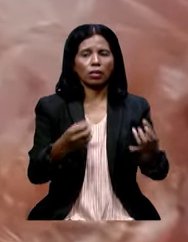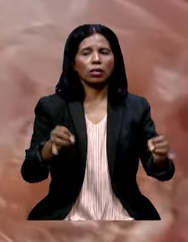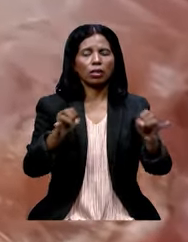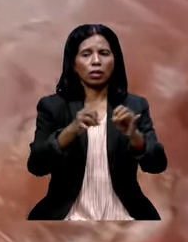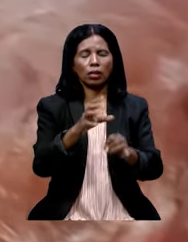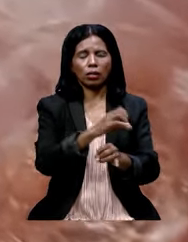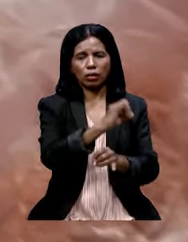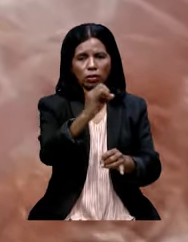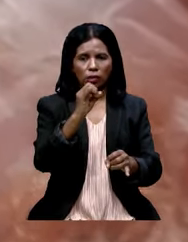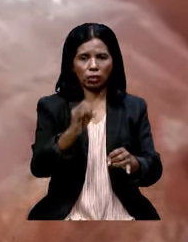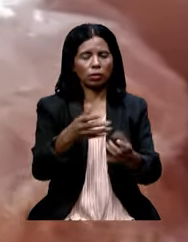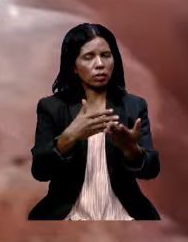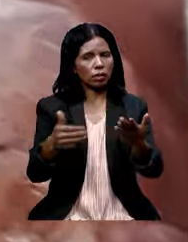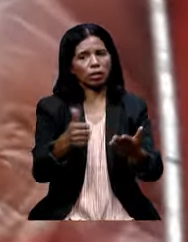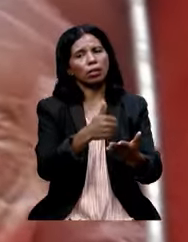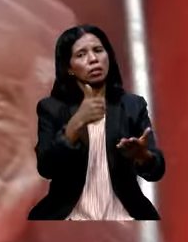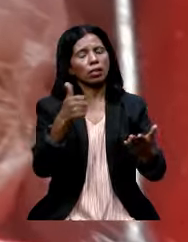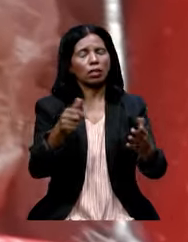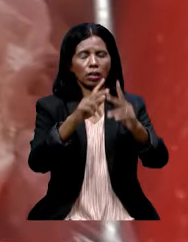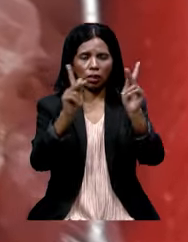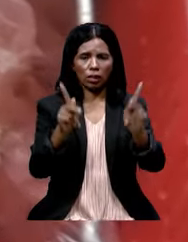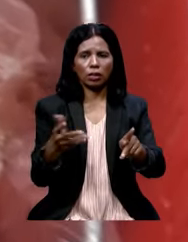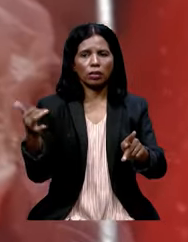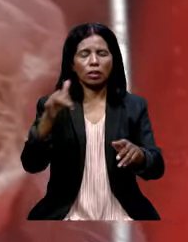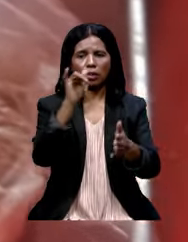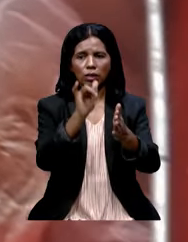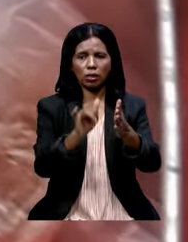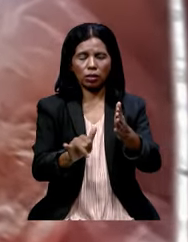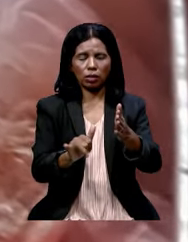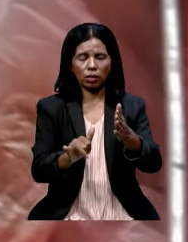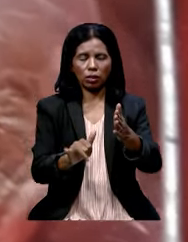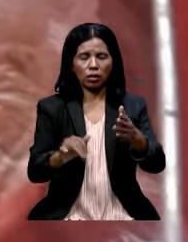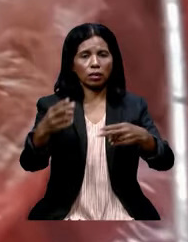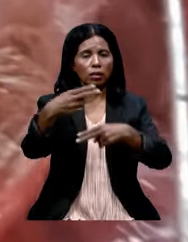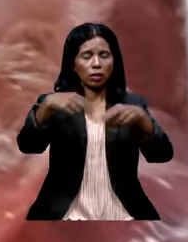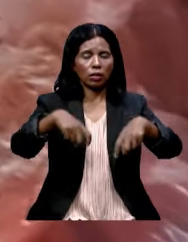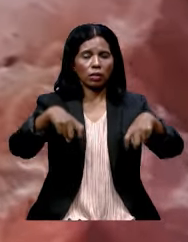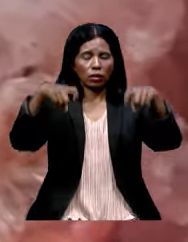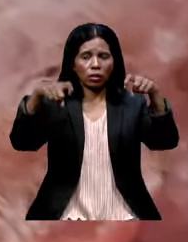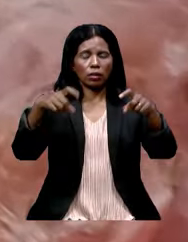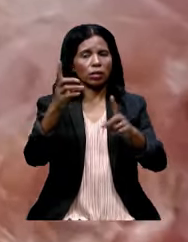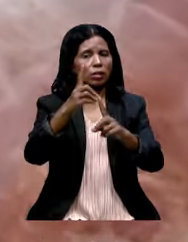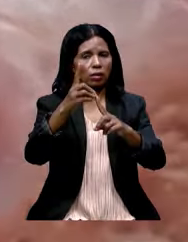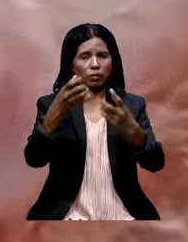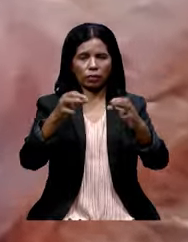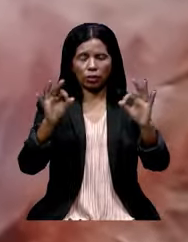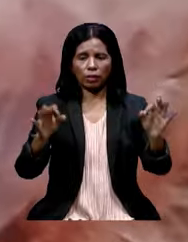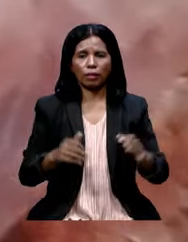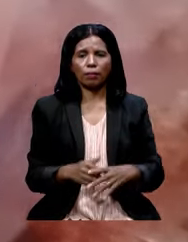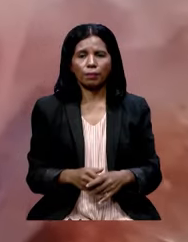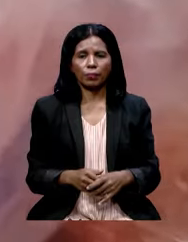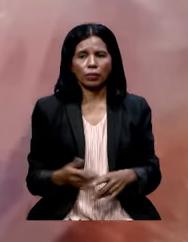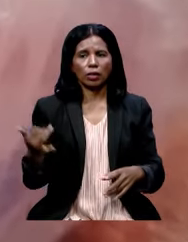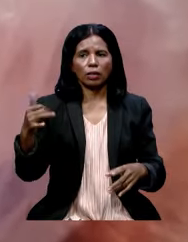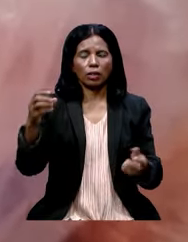refere, identifica moça Sambalo, nebe Loza na insira, raihela e a contener laran, nebe liu ona prazo. Se repete em